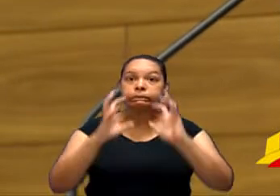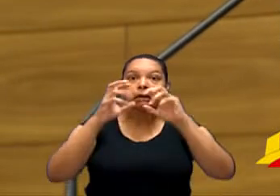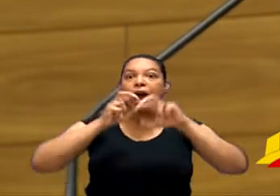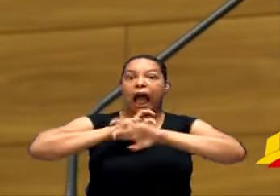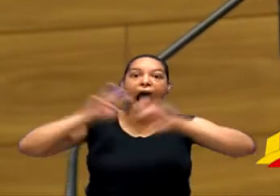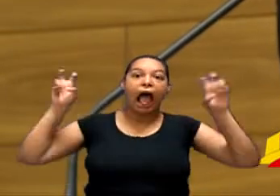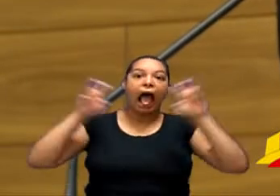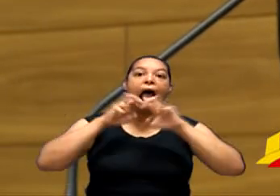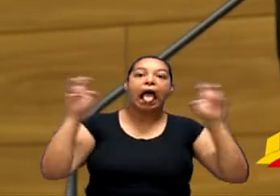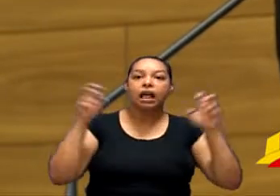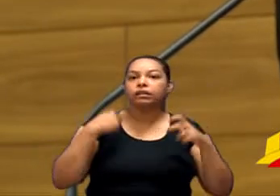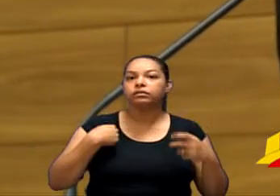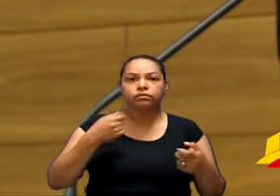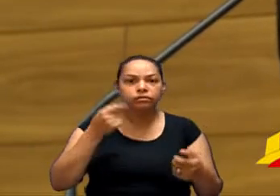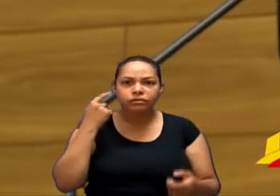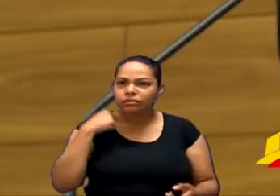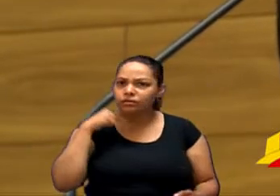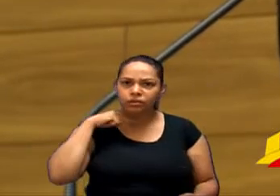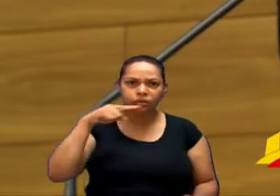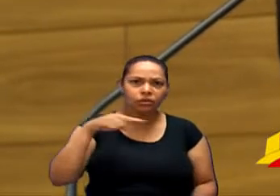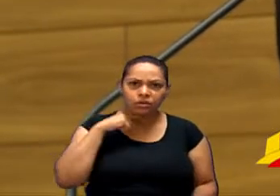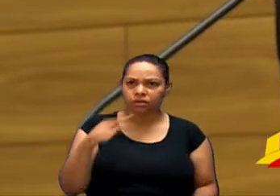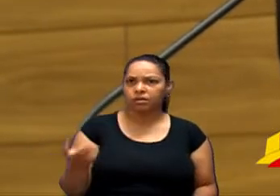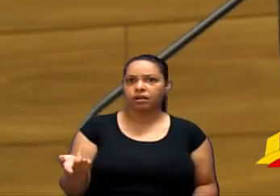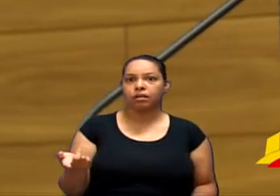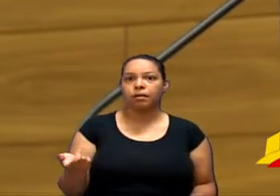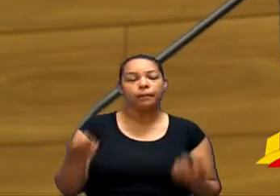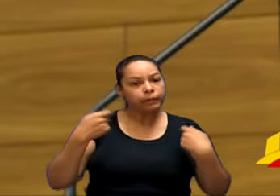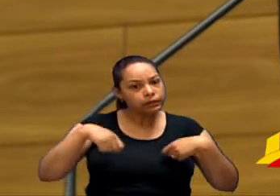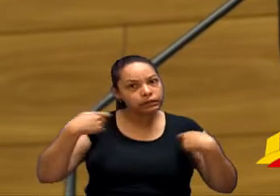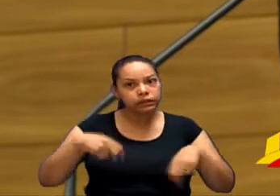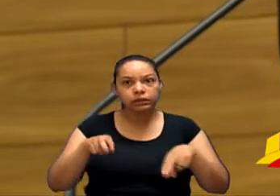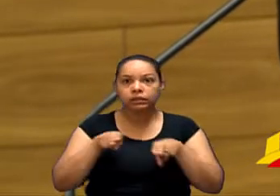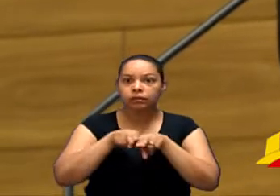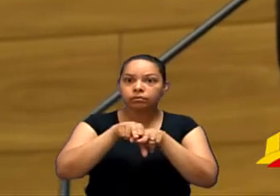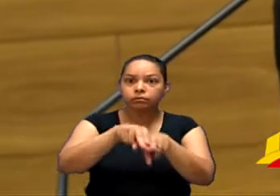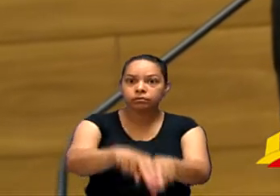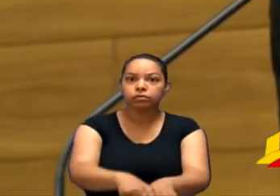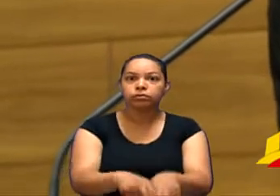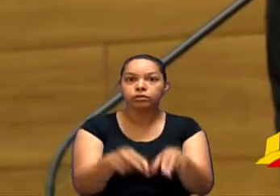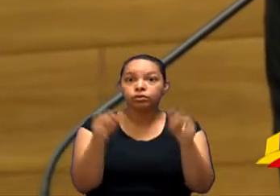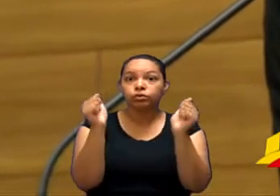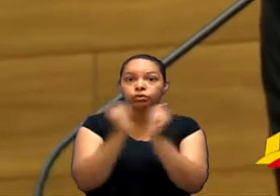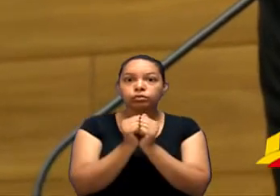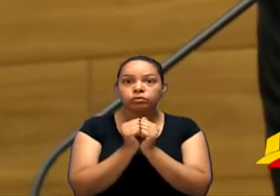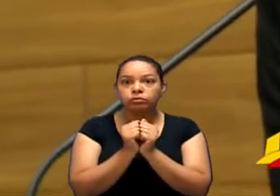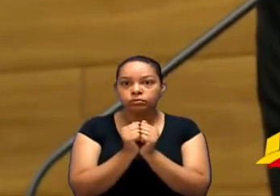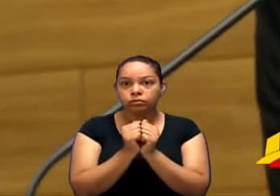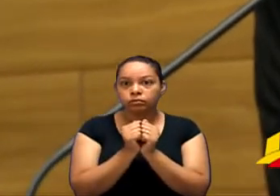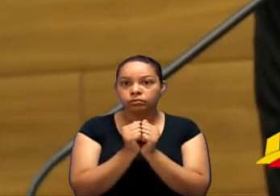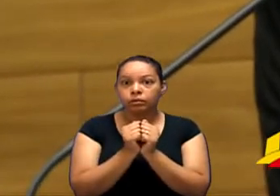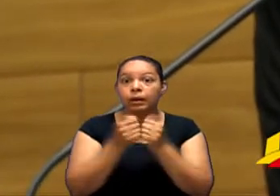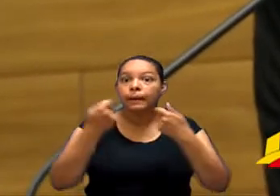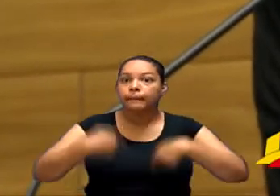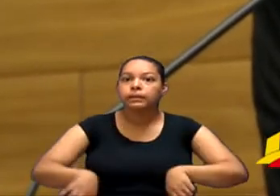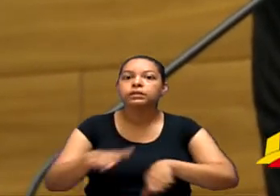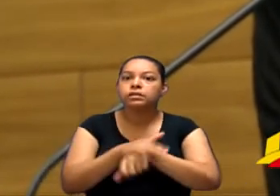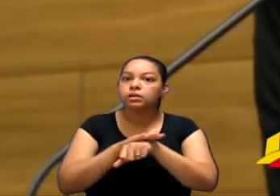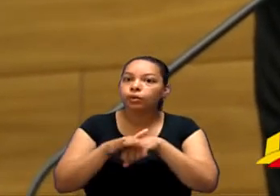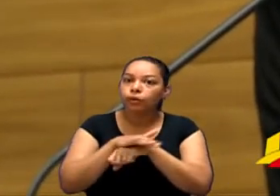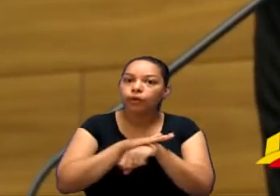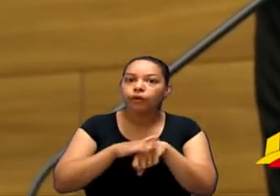grito não é na força que a gente vai conseguir aprovar nada tudo é uma questão de parceria independente do lado político todos nós conversamos conversamos com